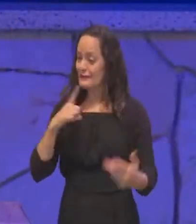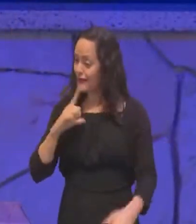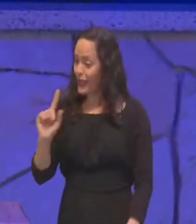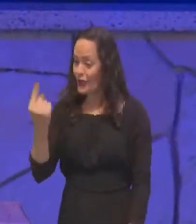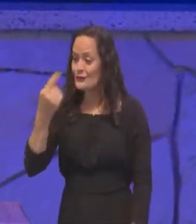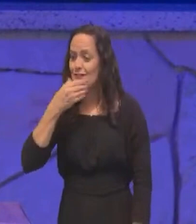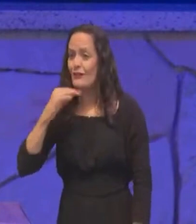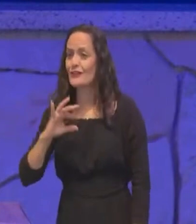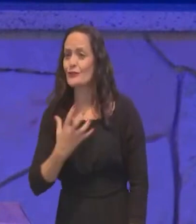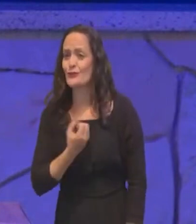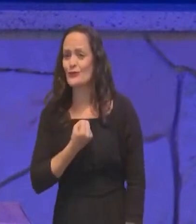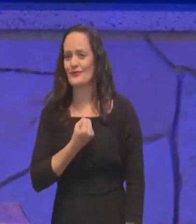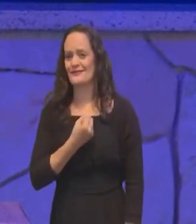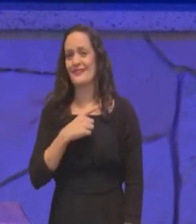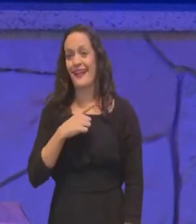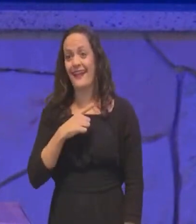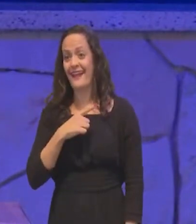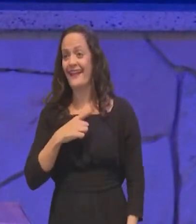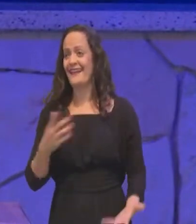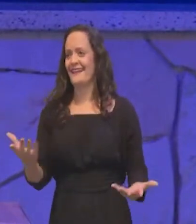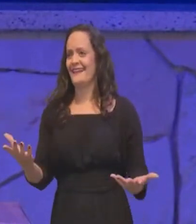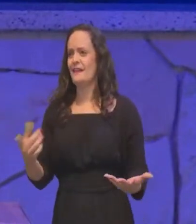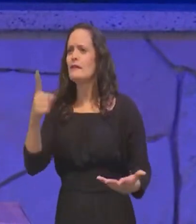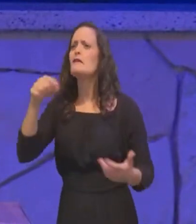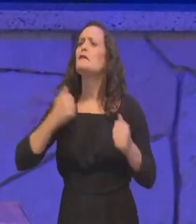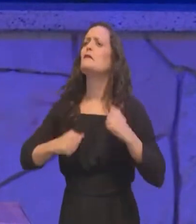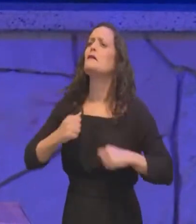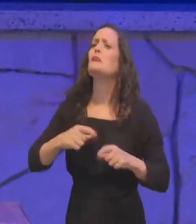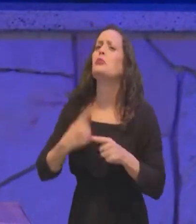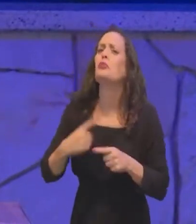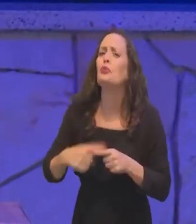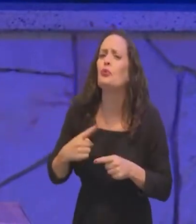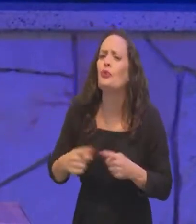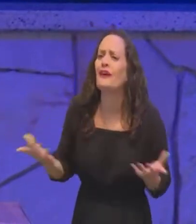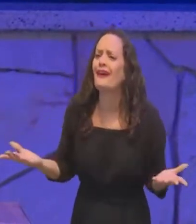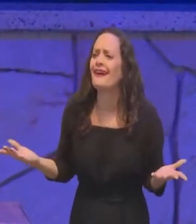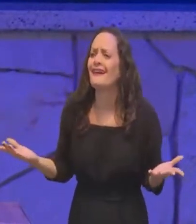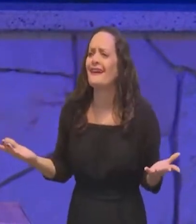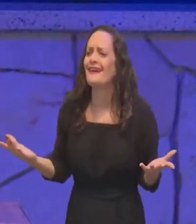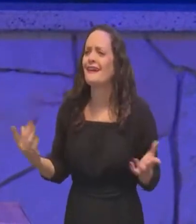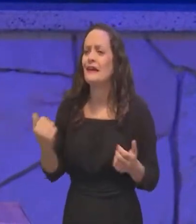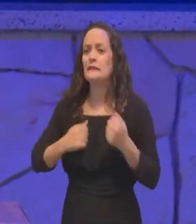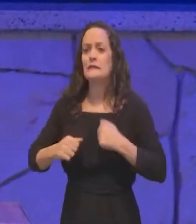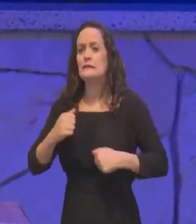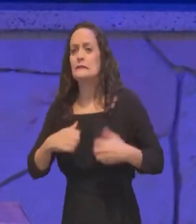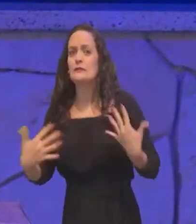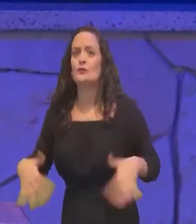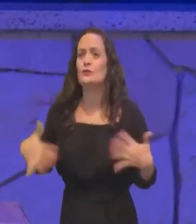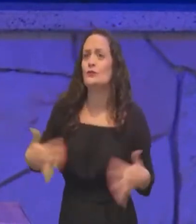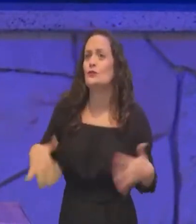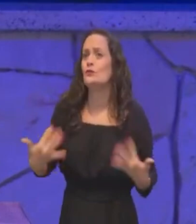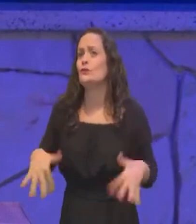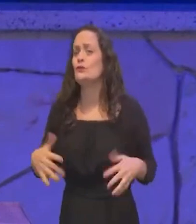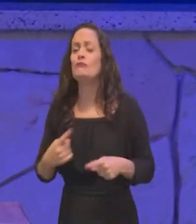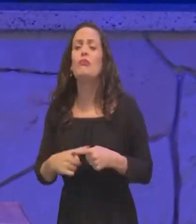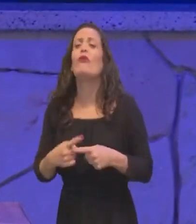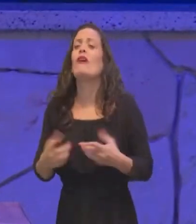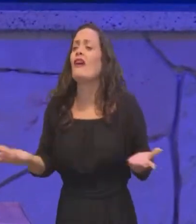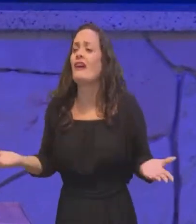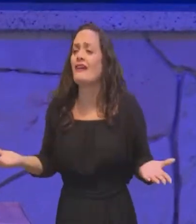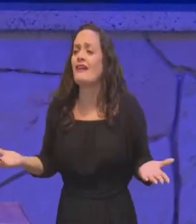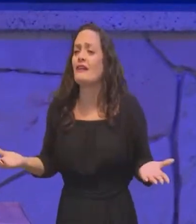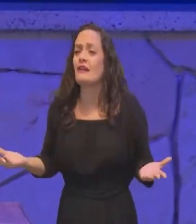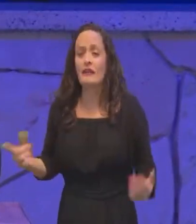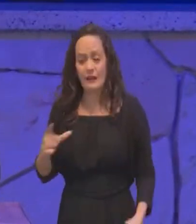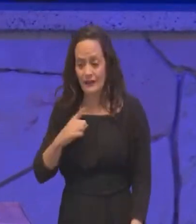Salvador. Por que andais ansiosos? Por que andais aflitos? Se